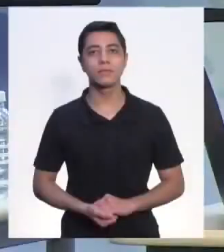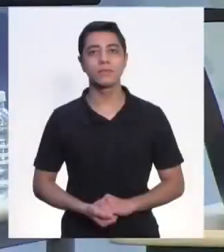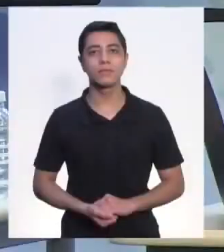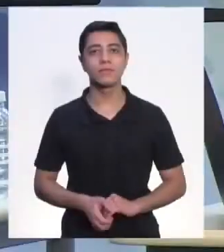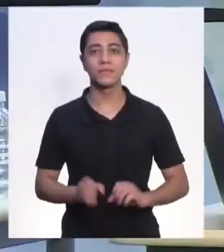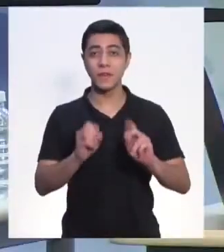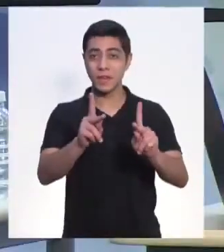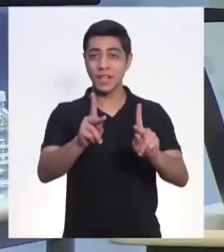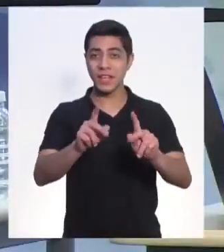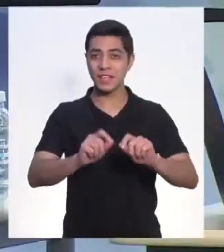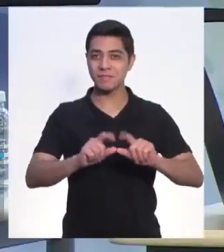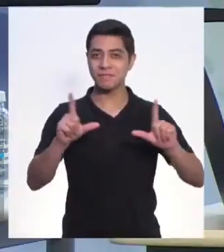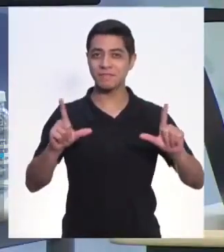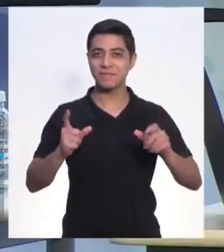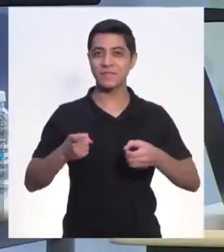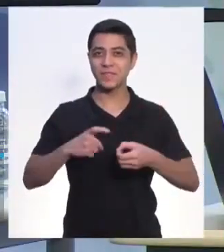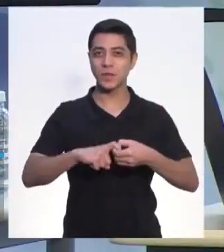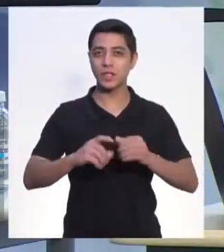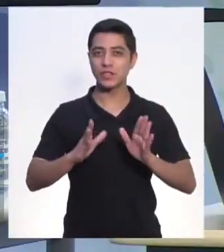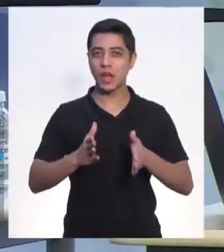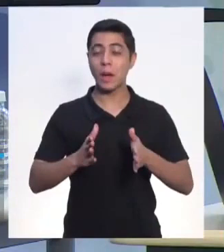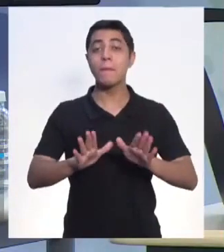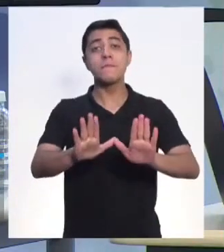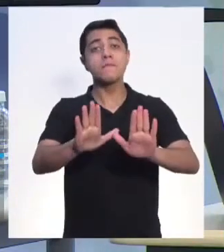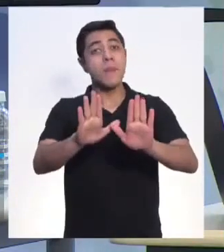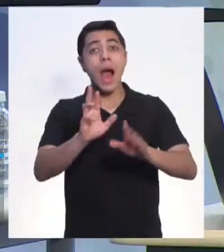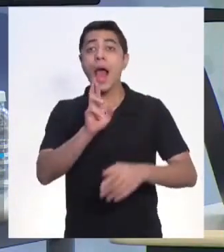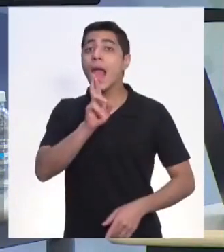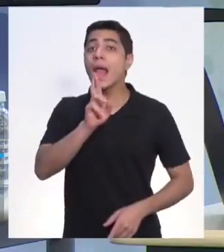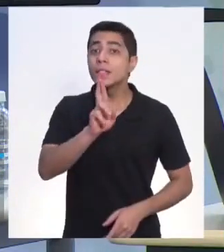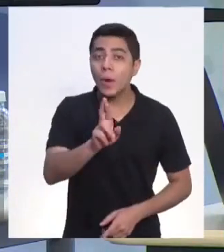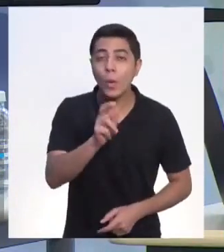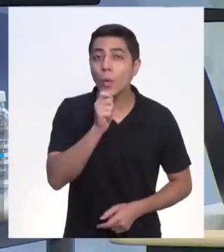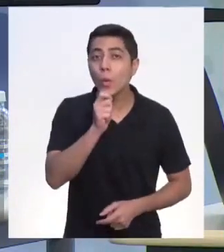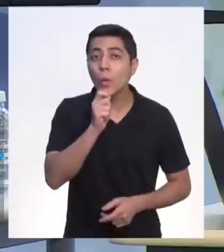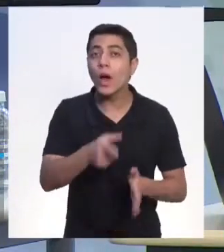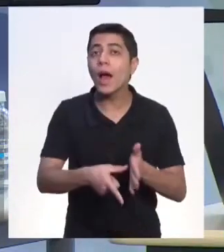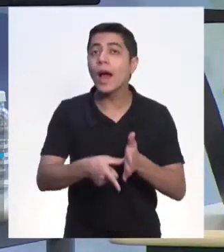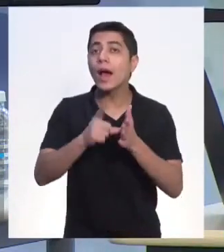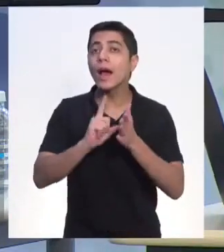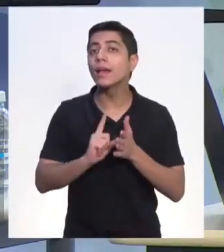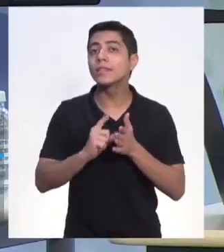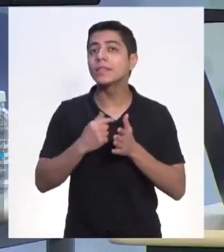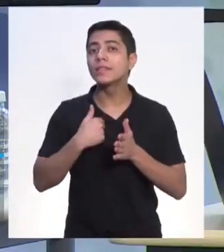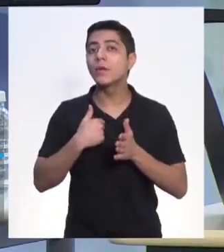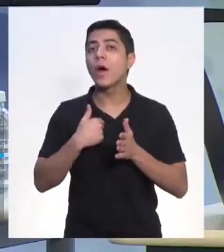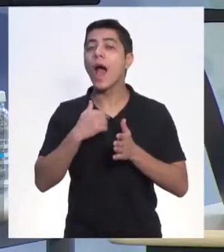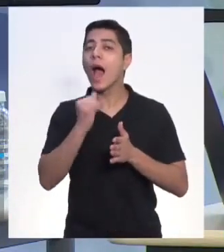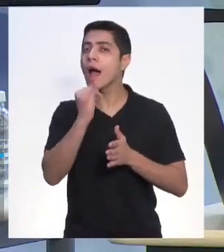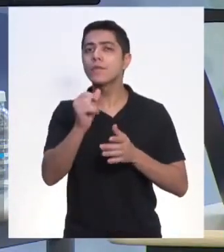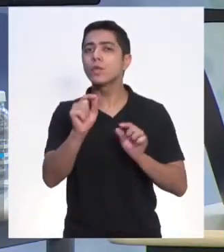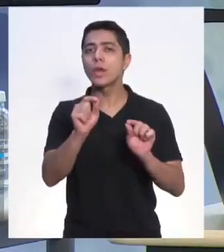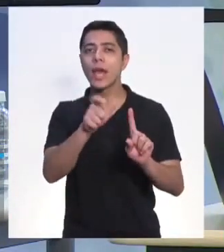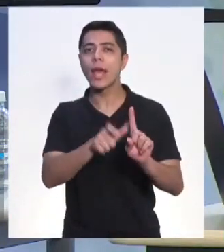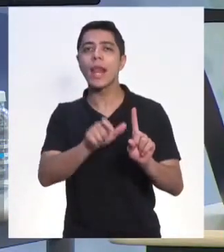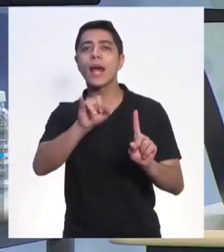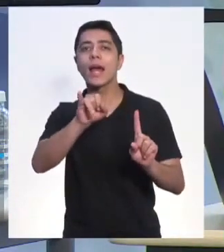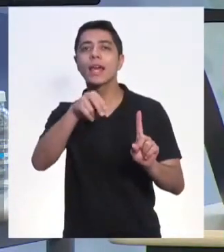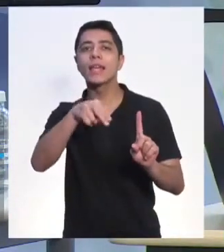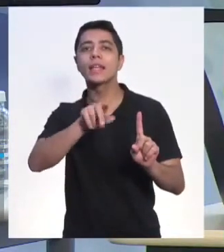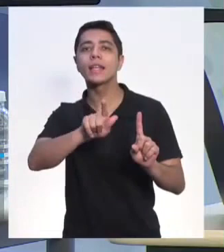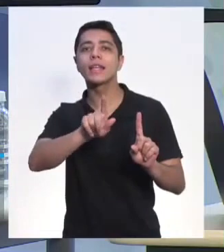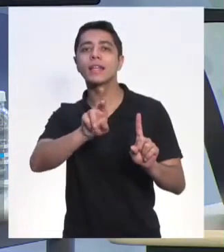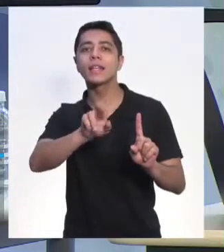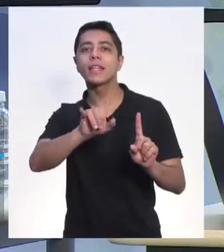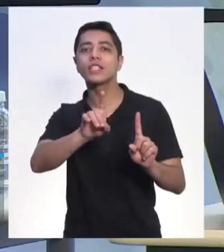Muito bem, voltamos do chat. Mas antes de saber as respostas, eu quero responder uma pergunta da Ingrid. Ingrid, você colocou